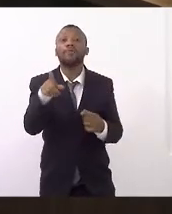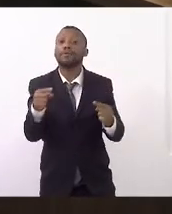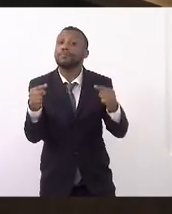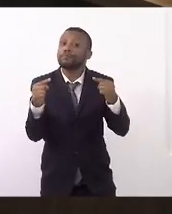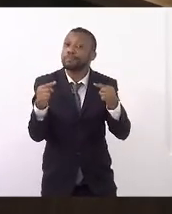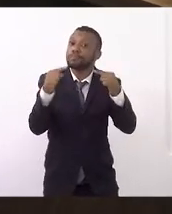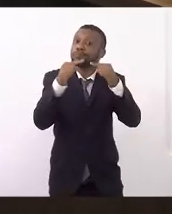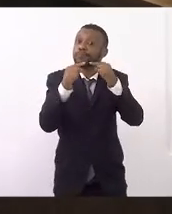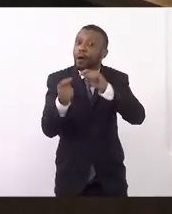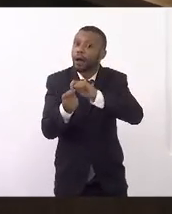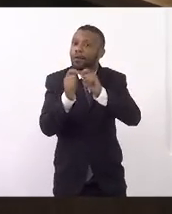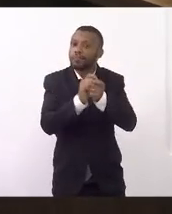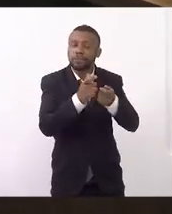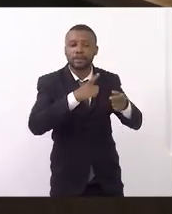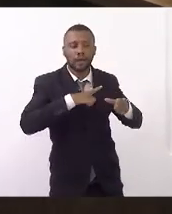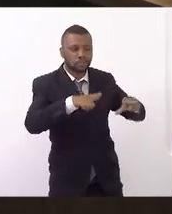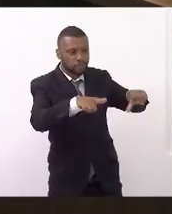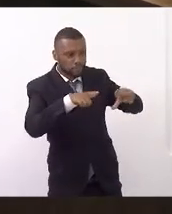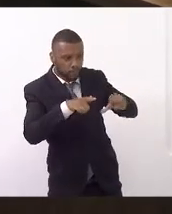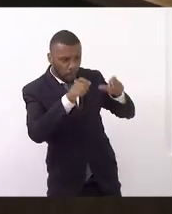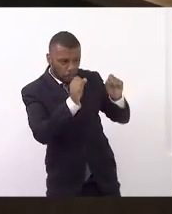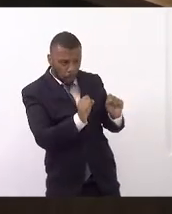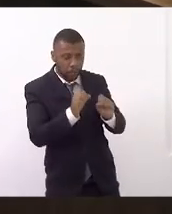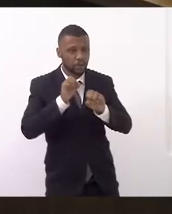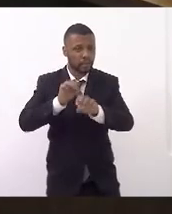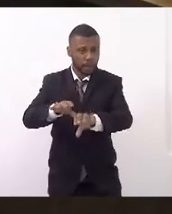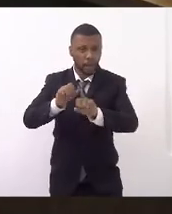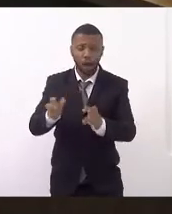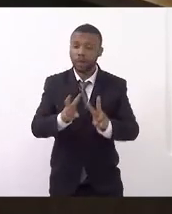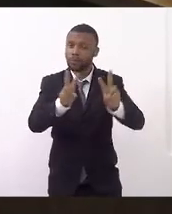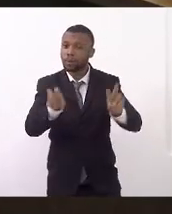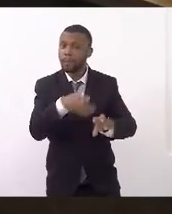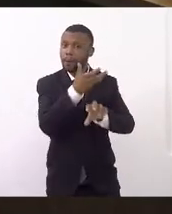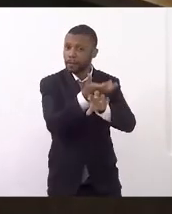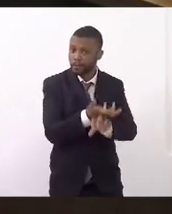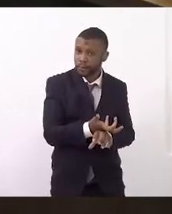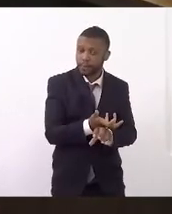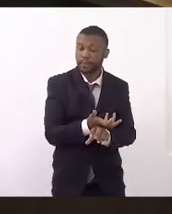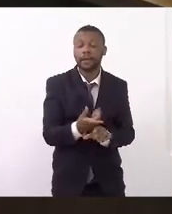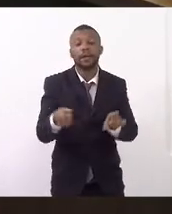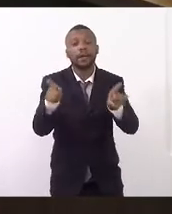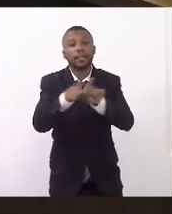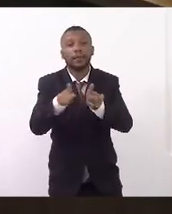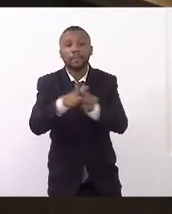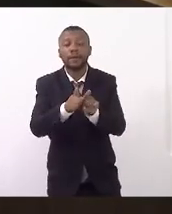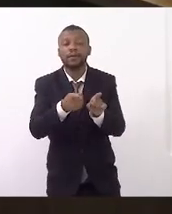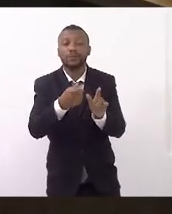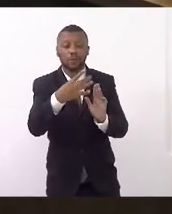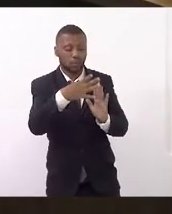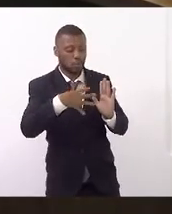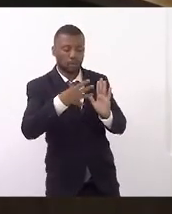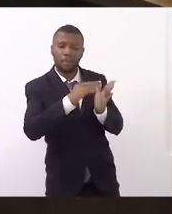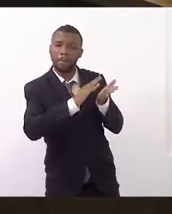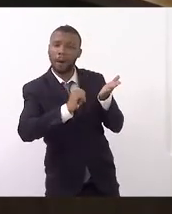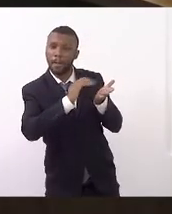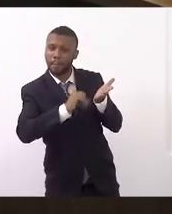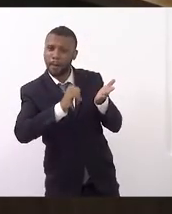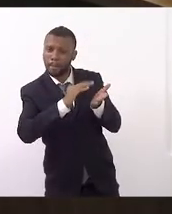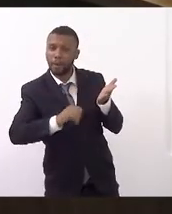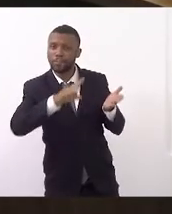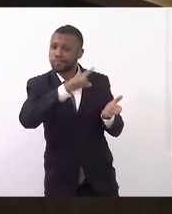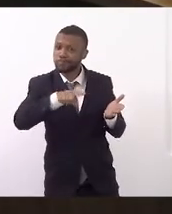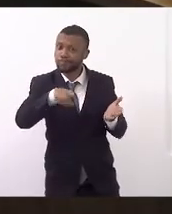aula dessa disciplina. Além disso, ao excluir disciplinas do currículo, como, por exemplo, foi o caso